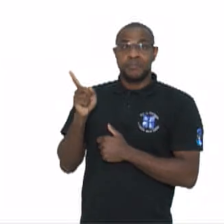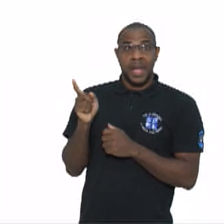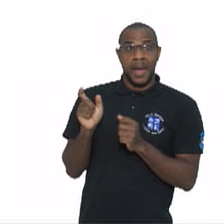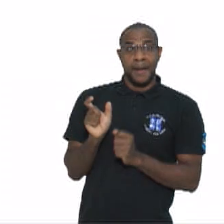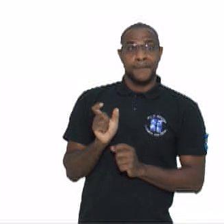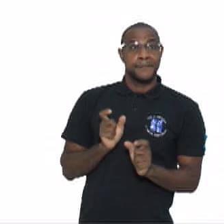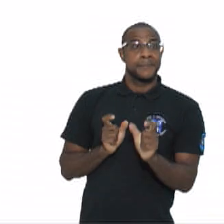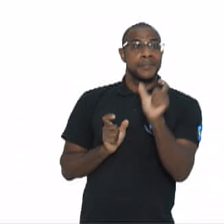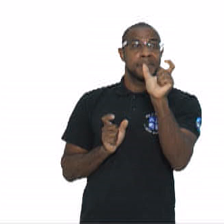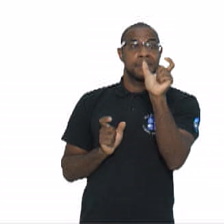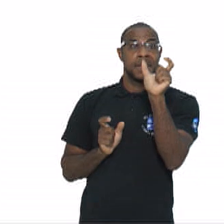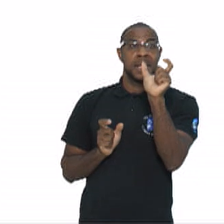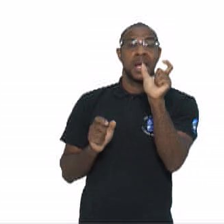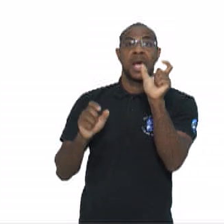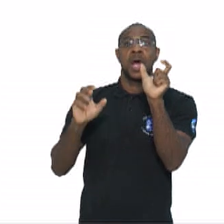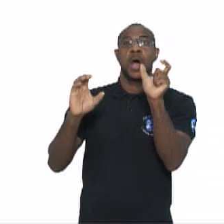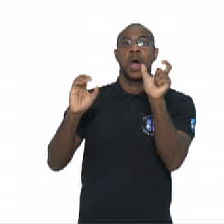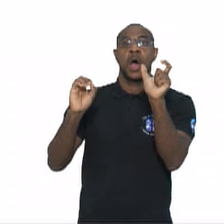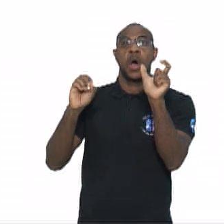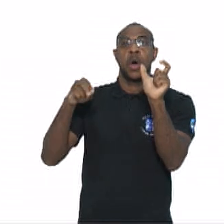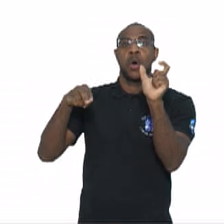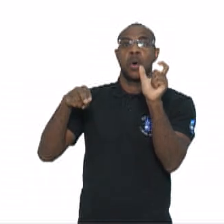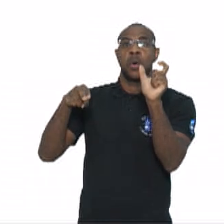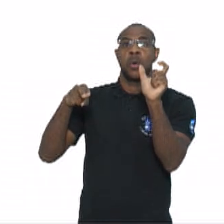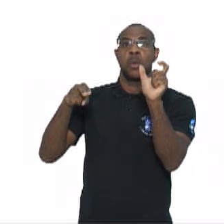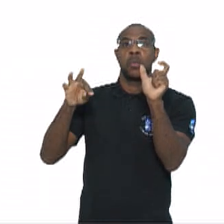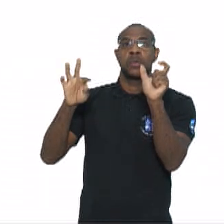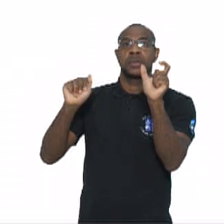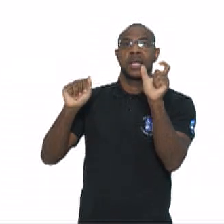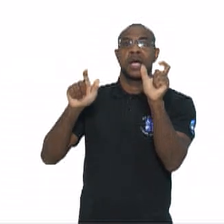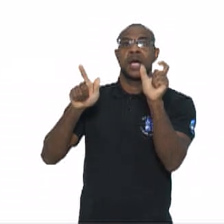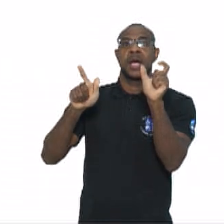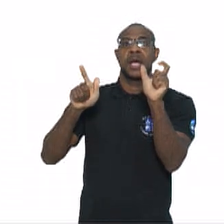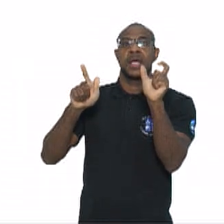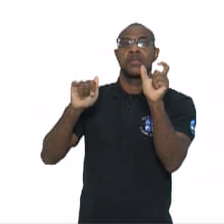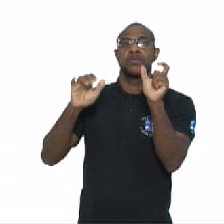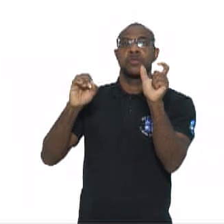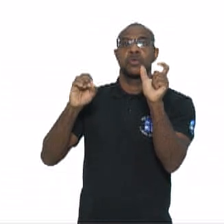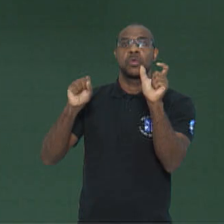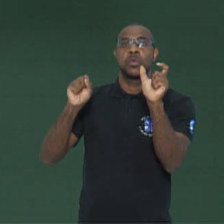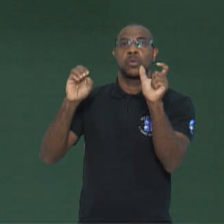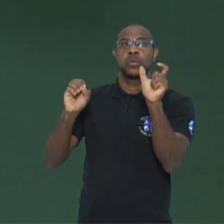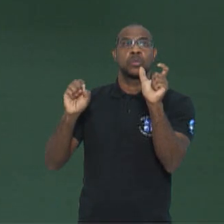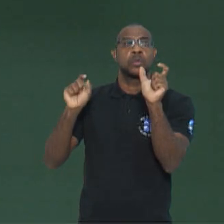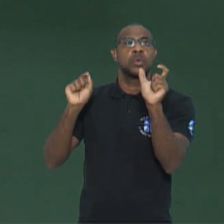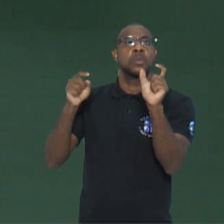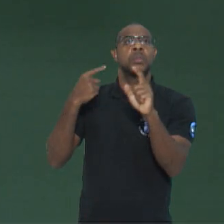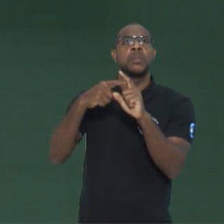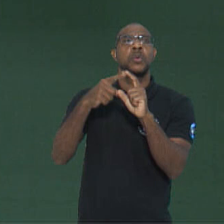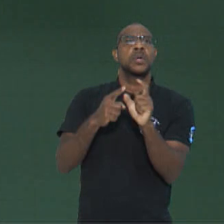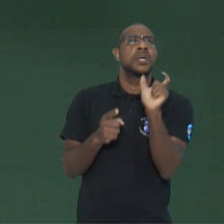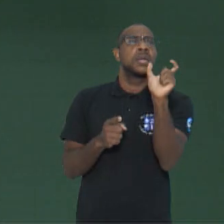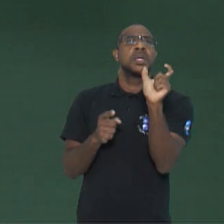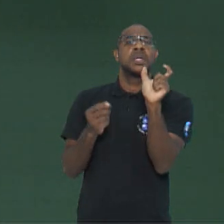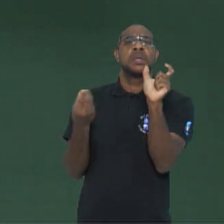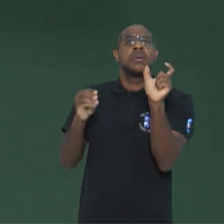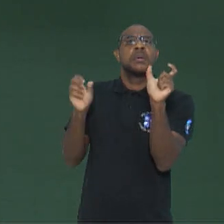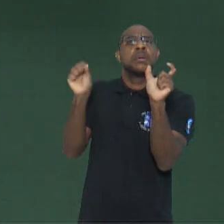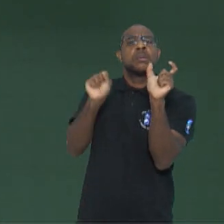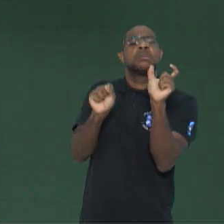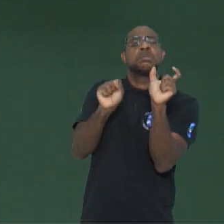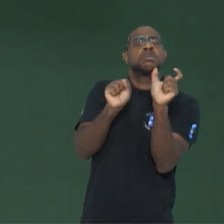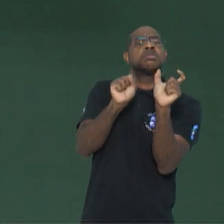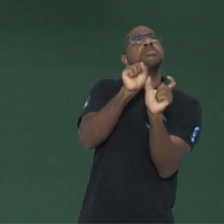palavra contagioso. Por que contagioso deve ser escrita com S e